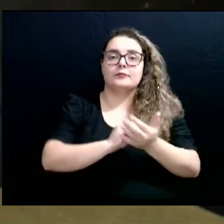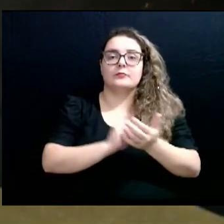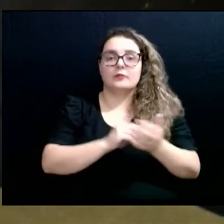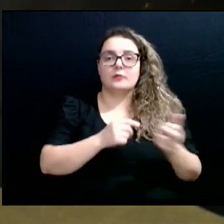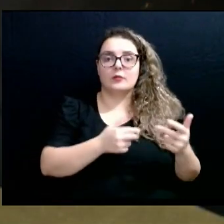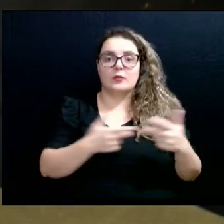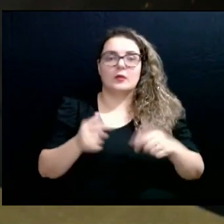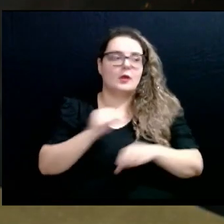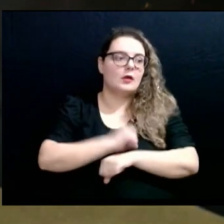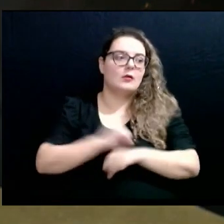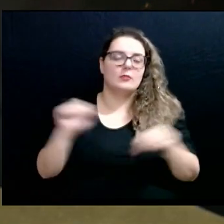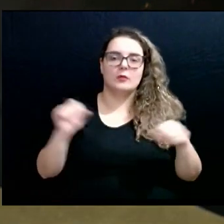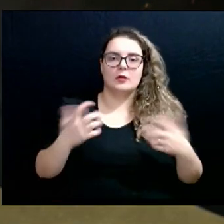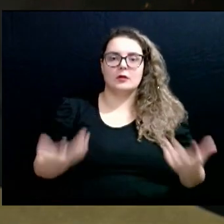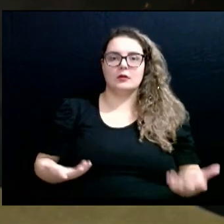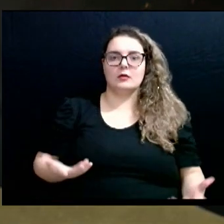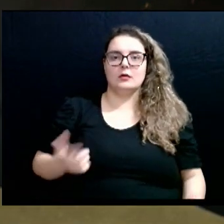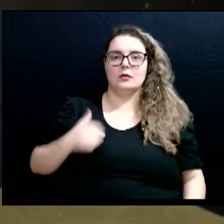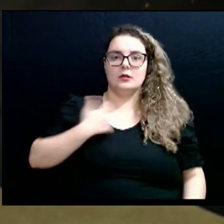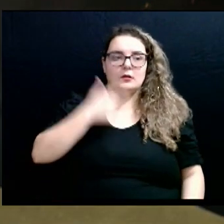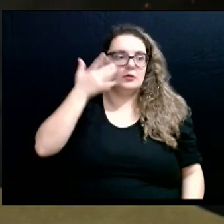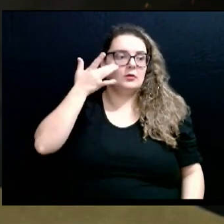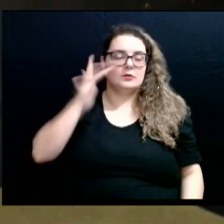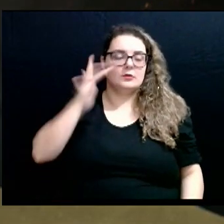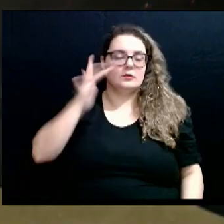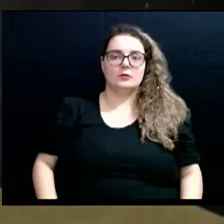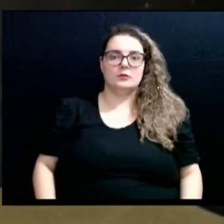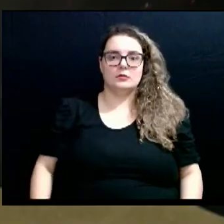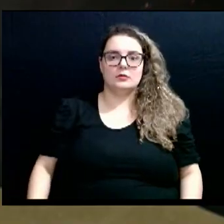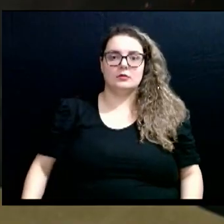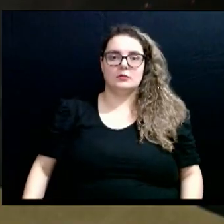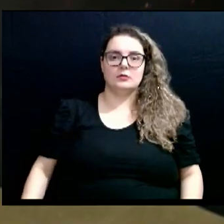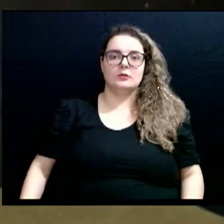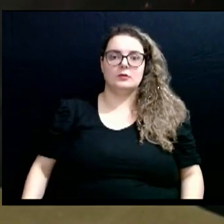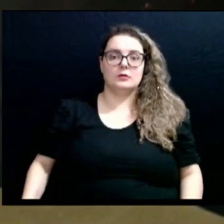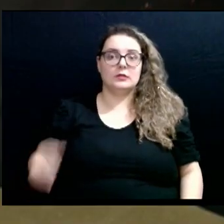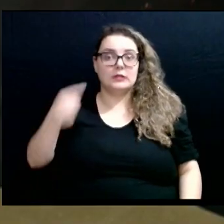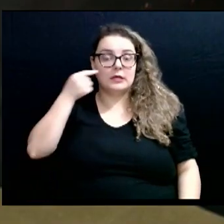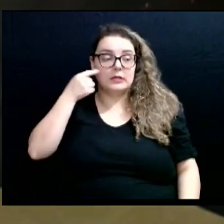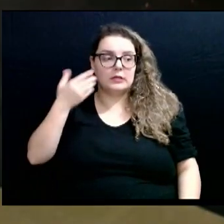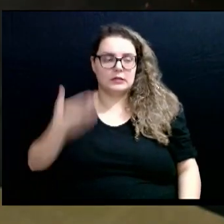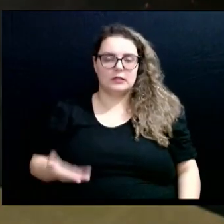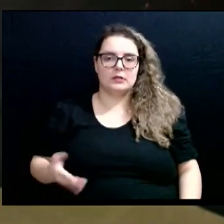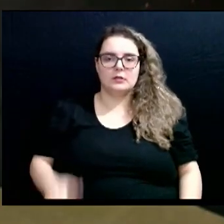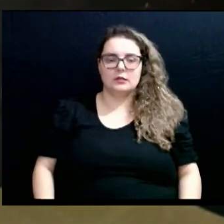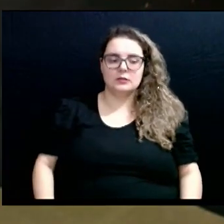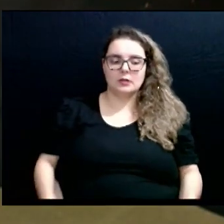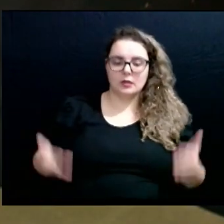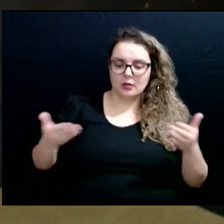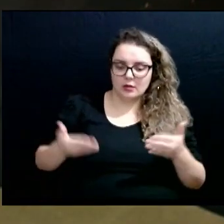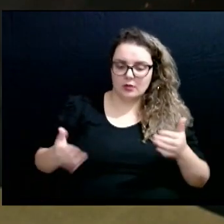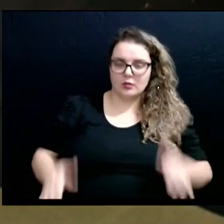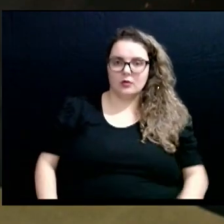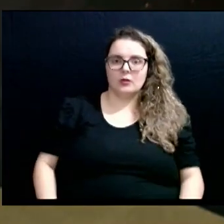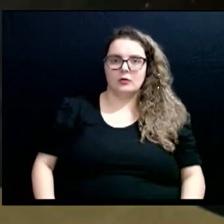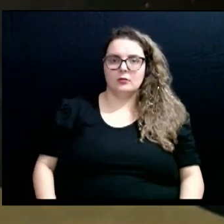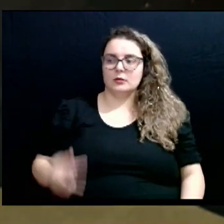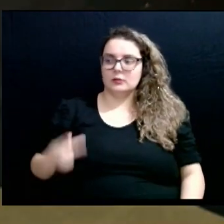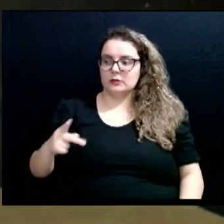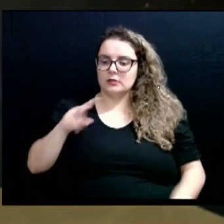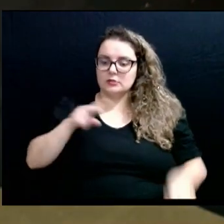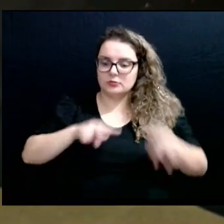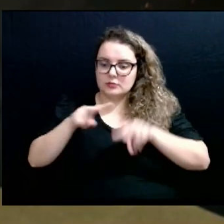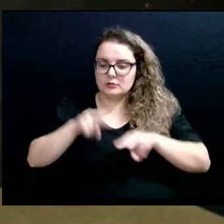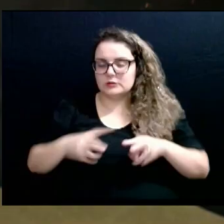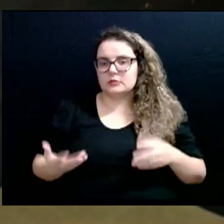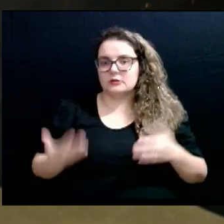explosão que a gente não tem nem noção da dimensão disso. Agora, na sua visão psicológica, olha